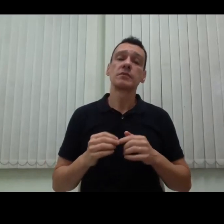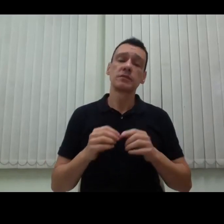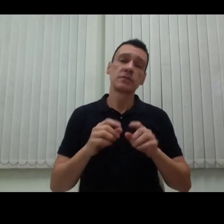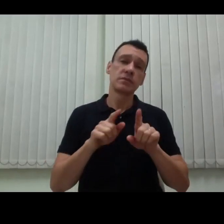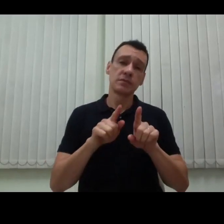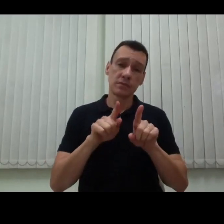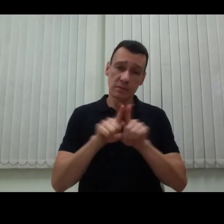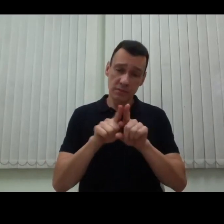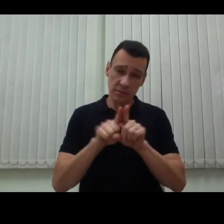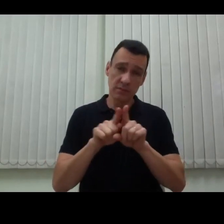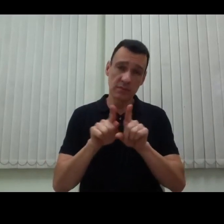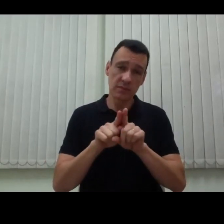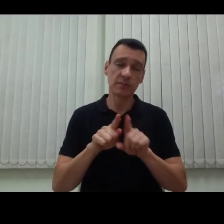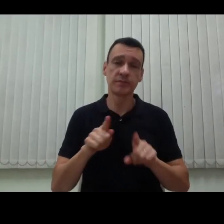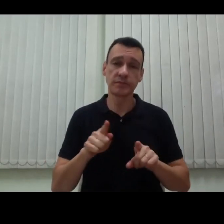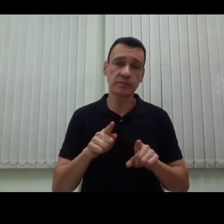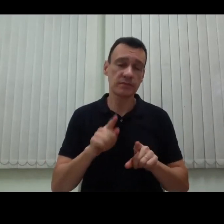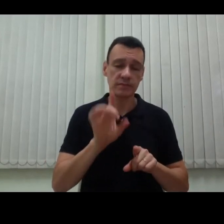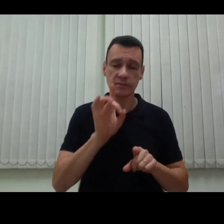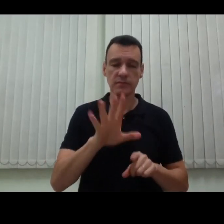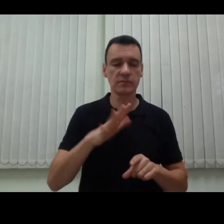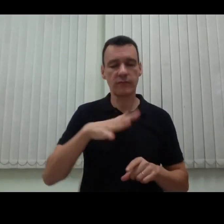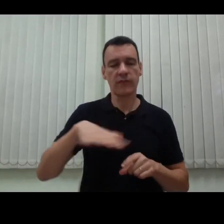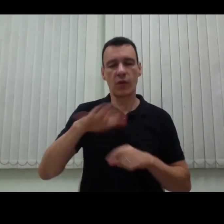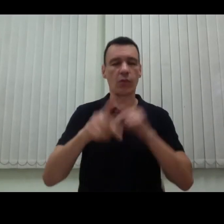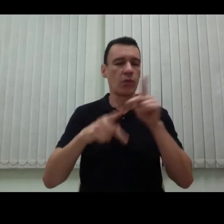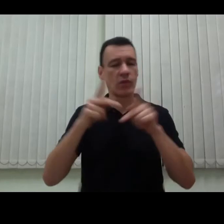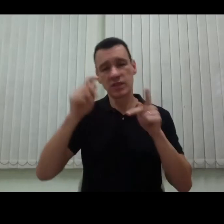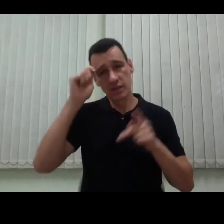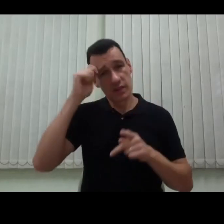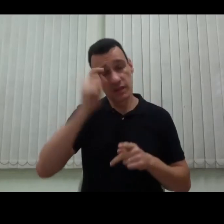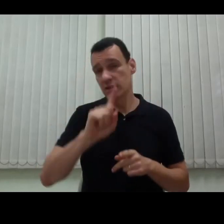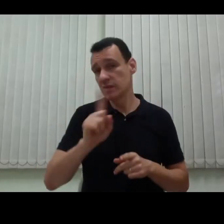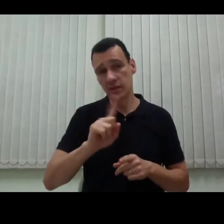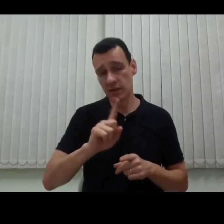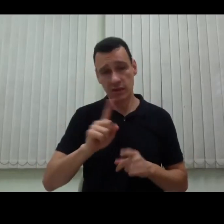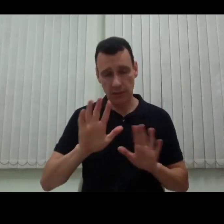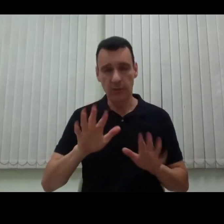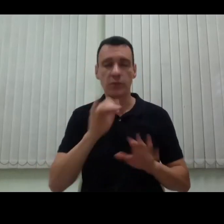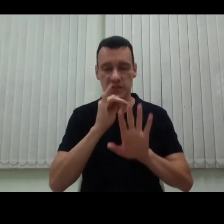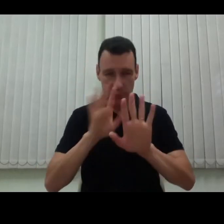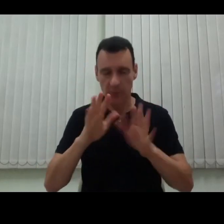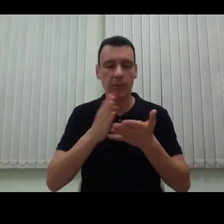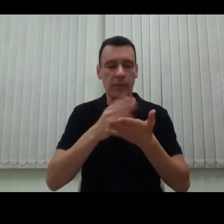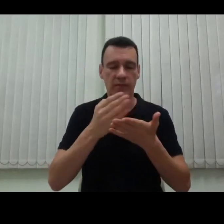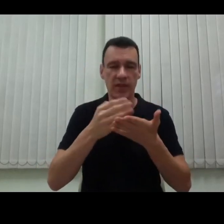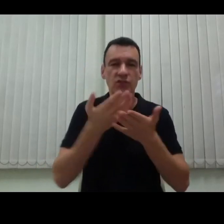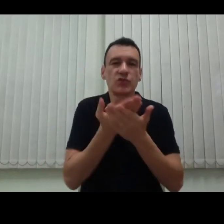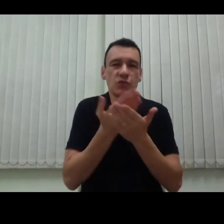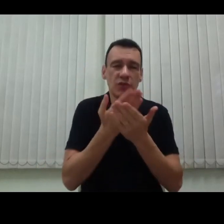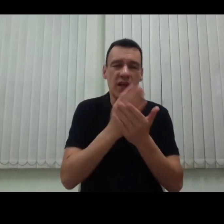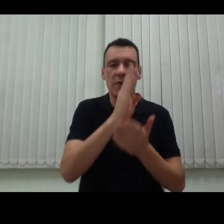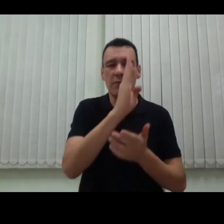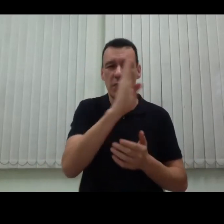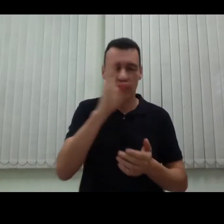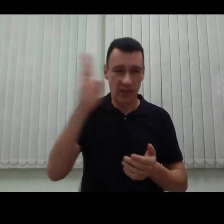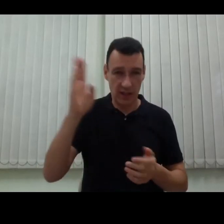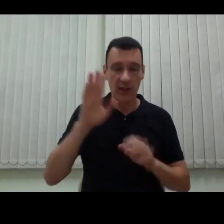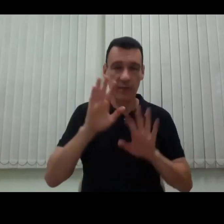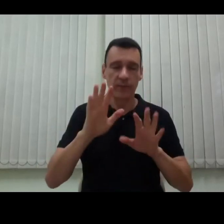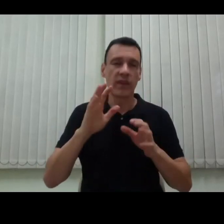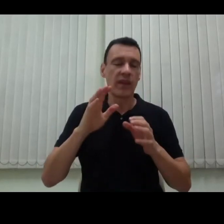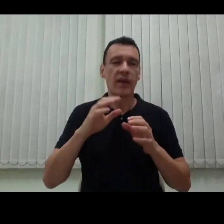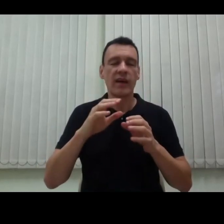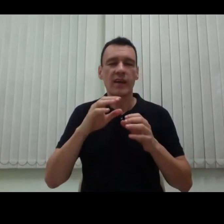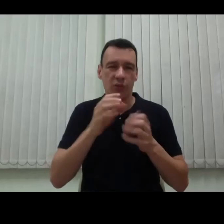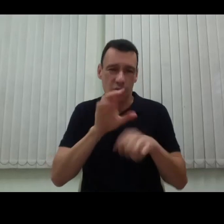branca também. A gente não costuma, na biblioteconomia, falar de uma identidade branca, né? Mas existe uma identidade